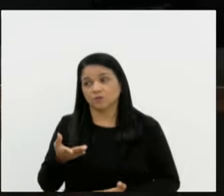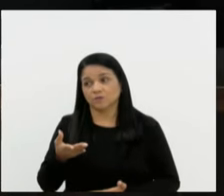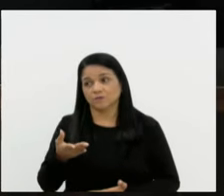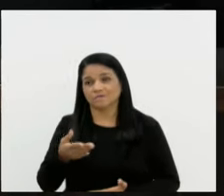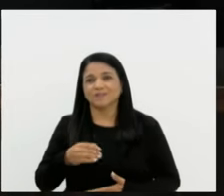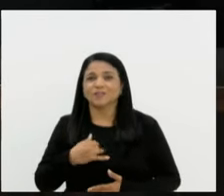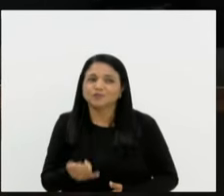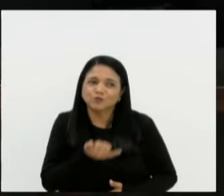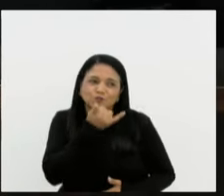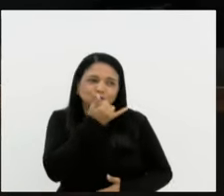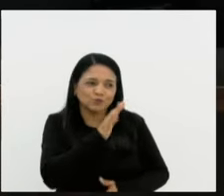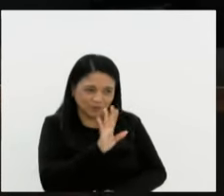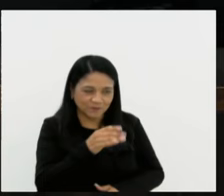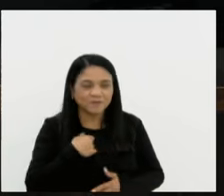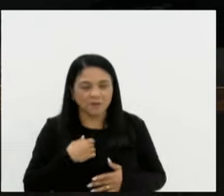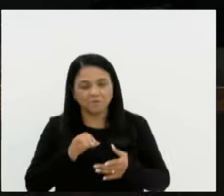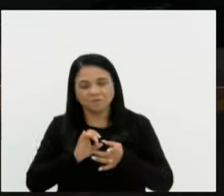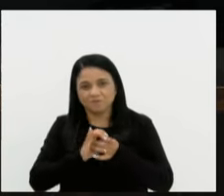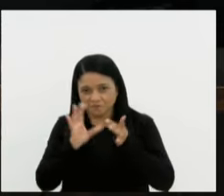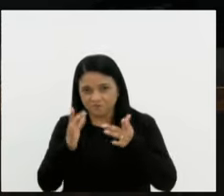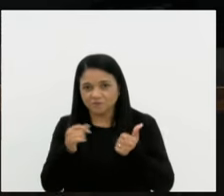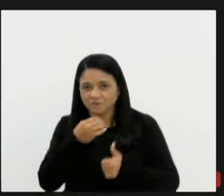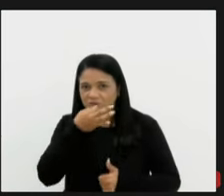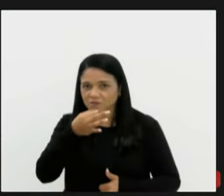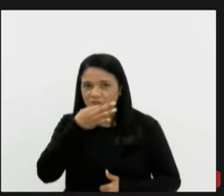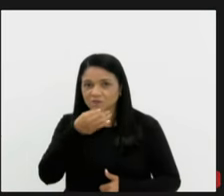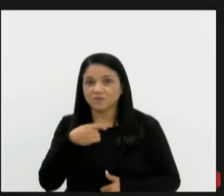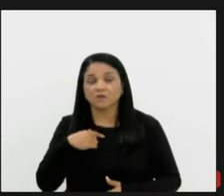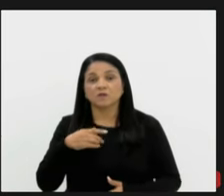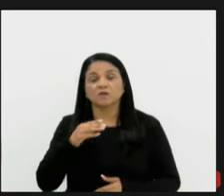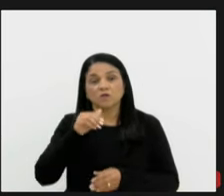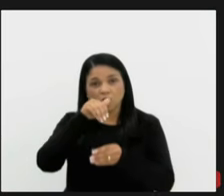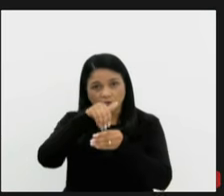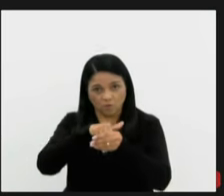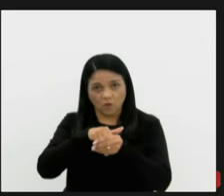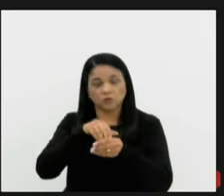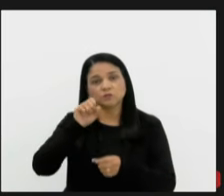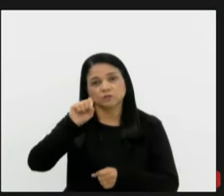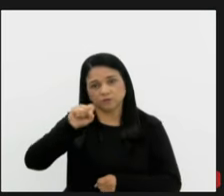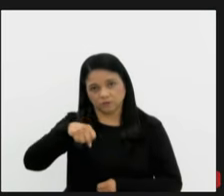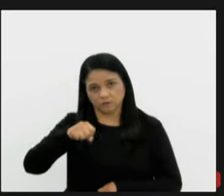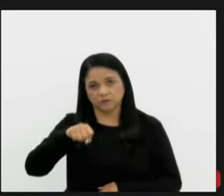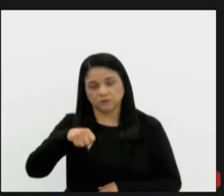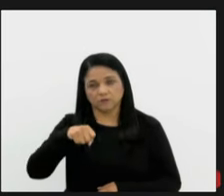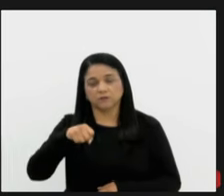Ah, desculpa, abriu aberto. Agora? Isso, abriu. Eu voto sim, voto